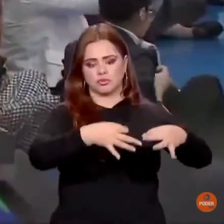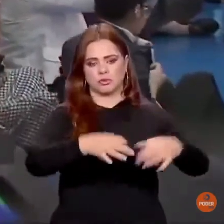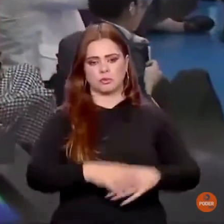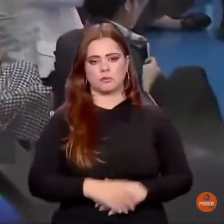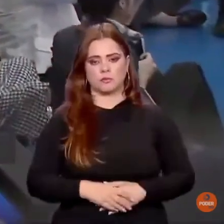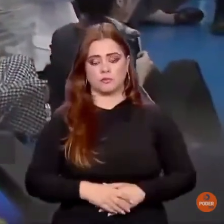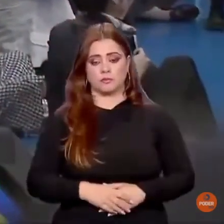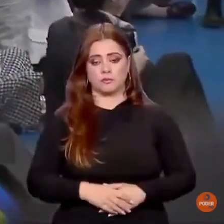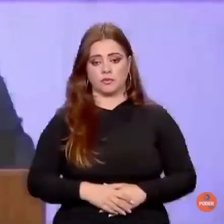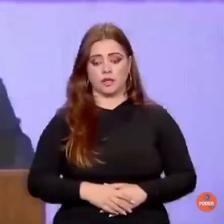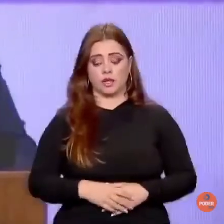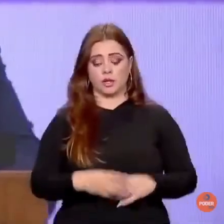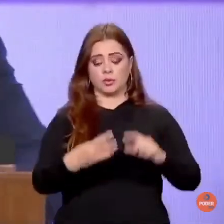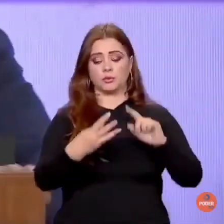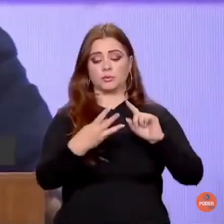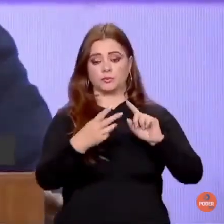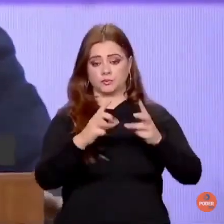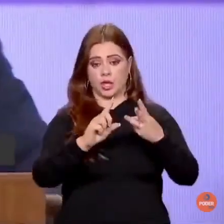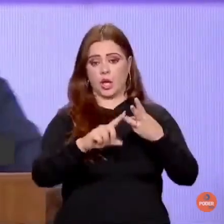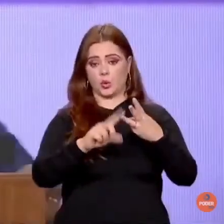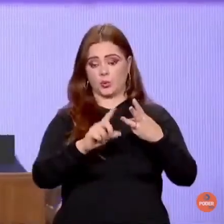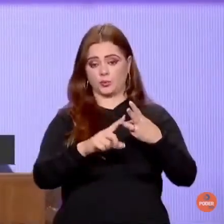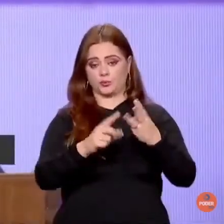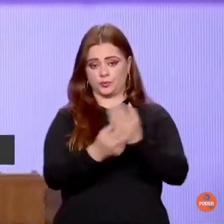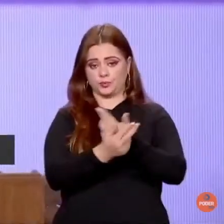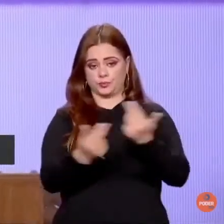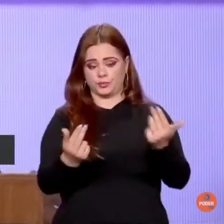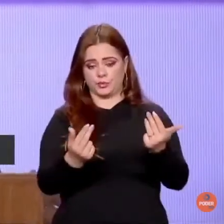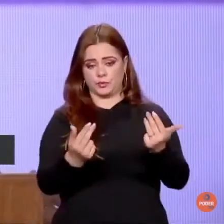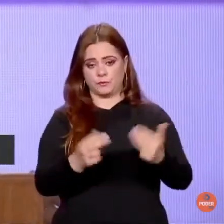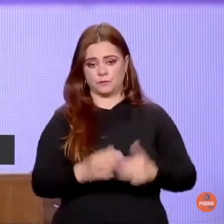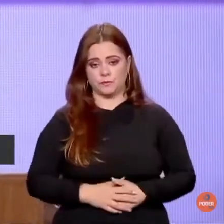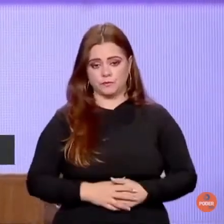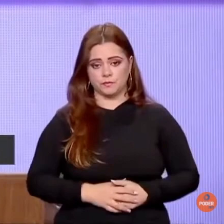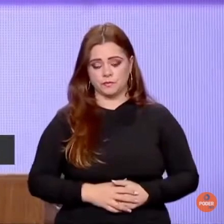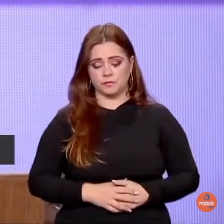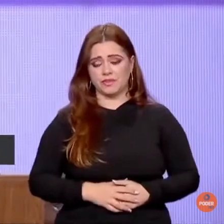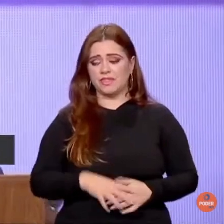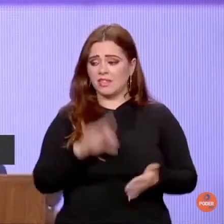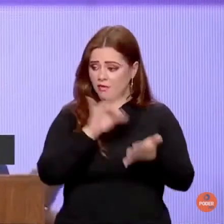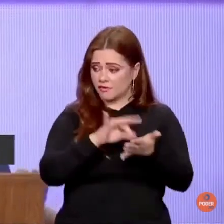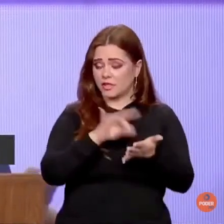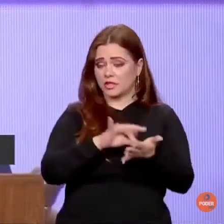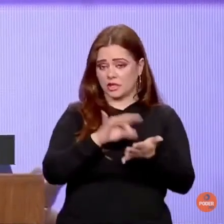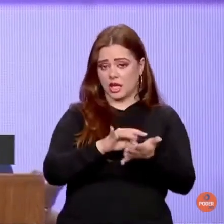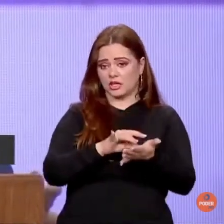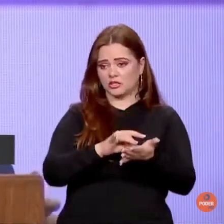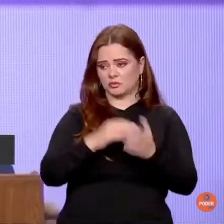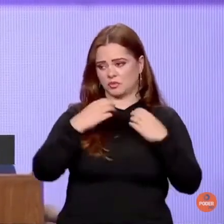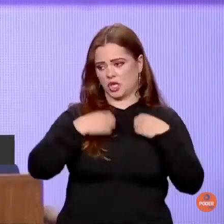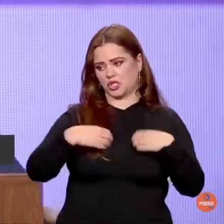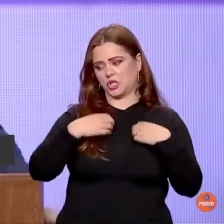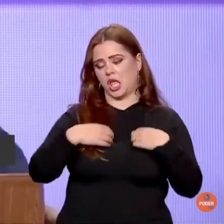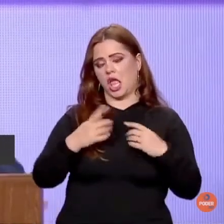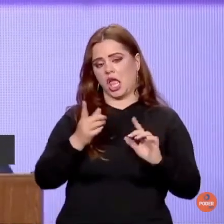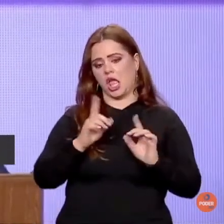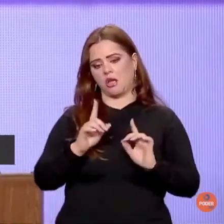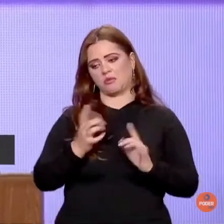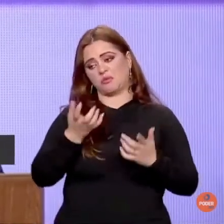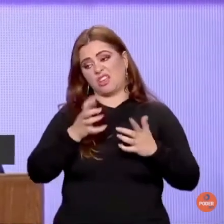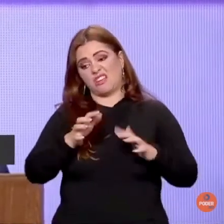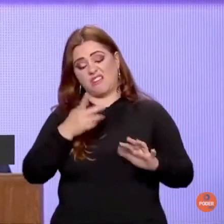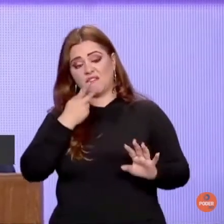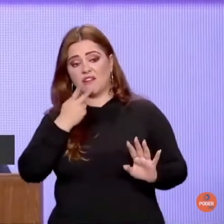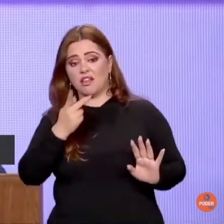Elas. Terceira coisa é que, na verdade, ô Cida, eu não deveria falar,